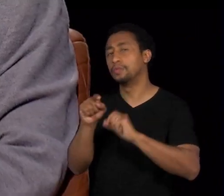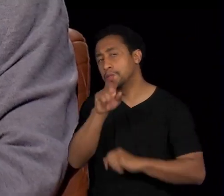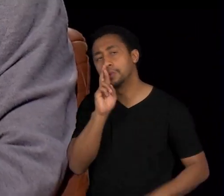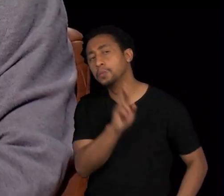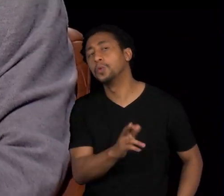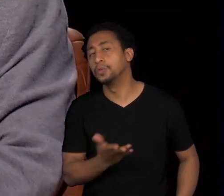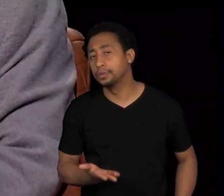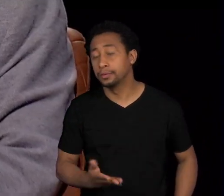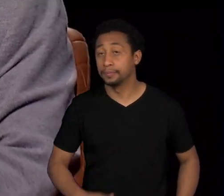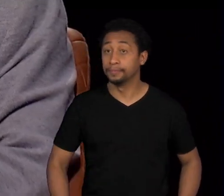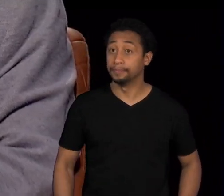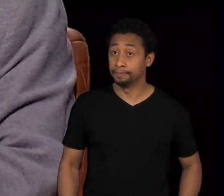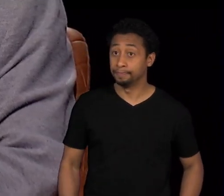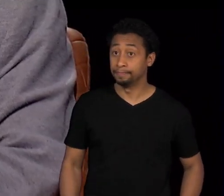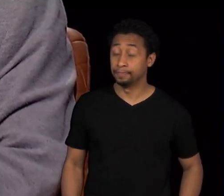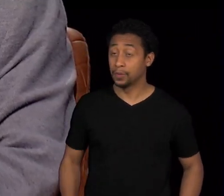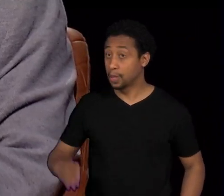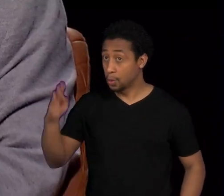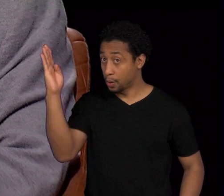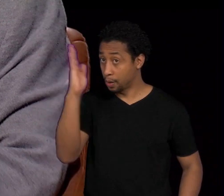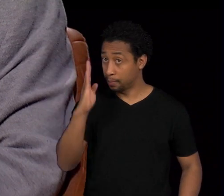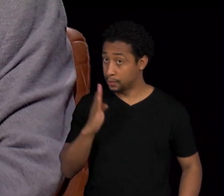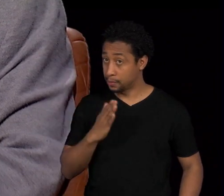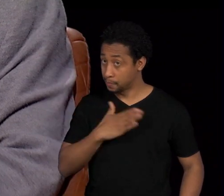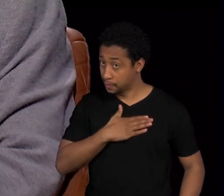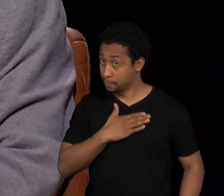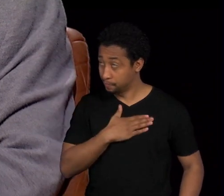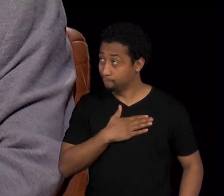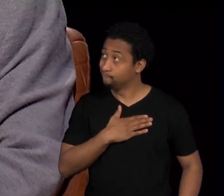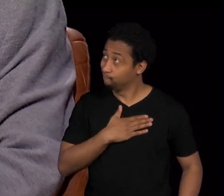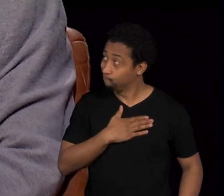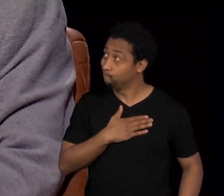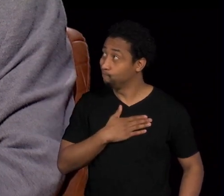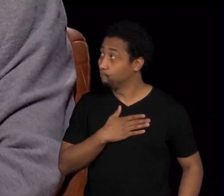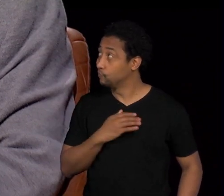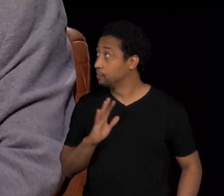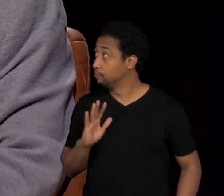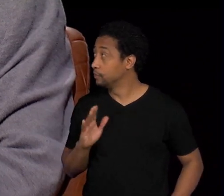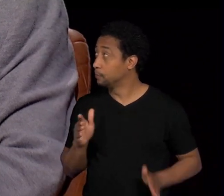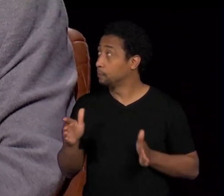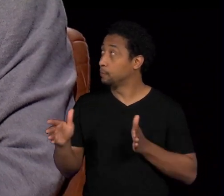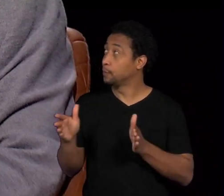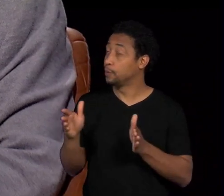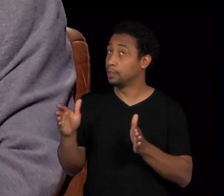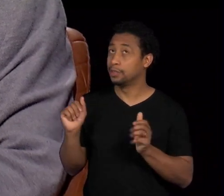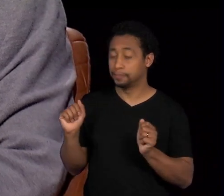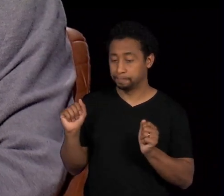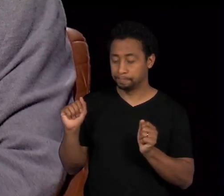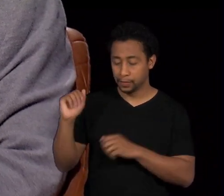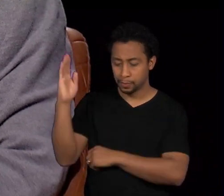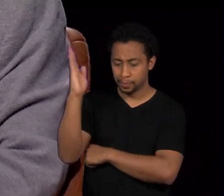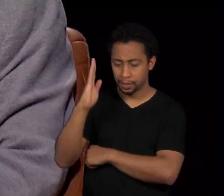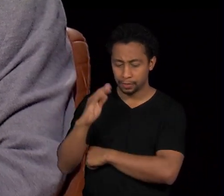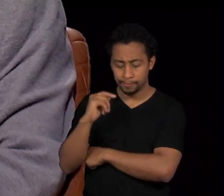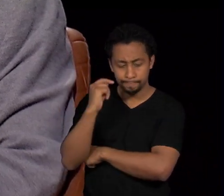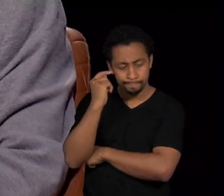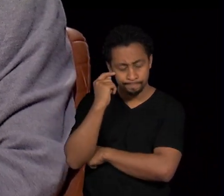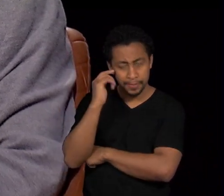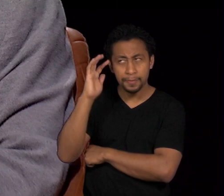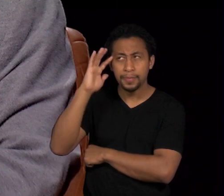Olha o Brasil para mim nesse momento é é uma perspectiva